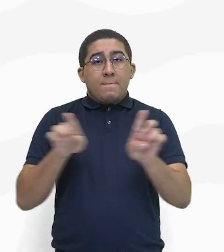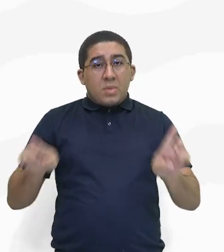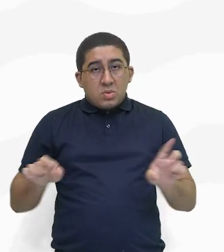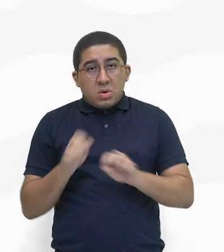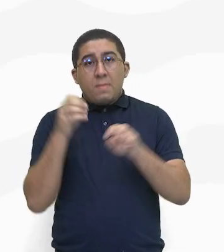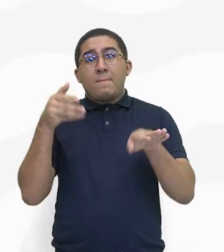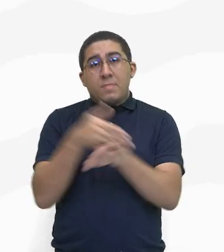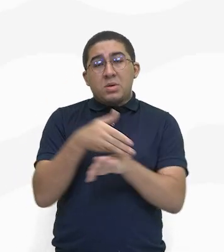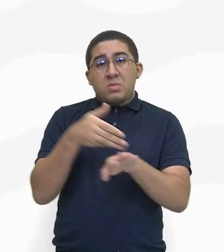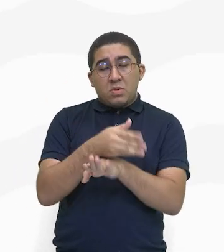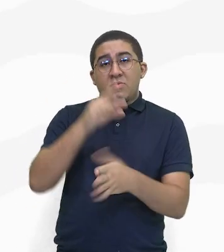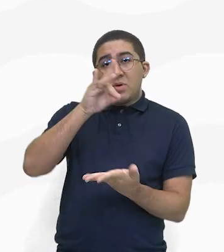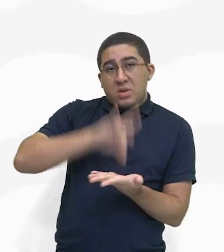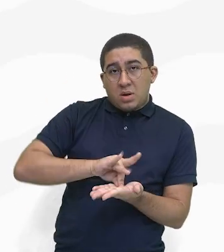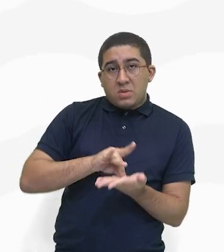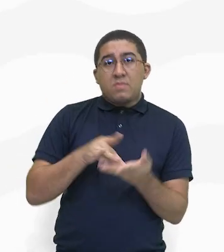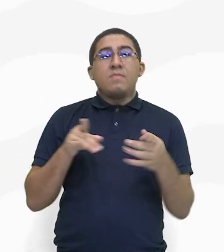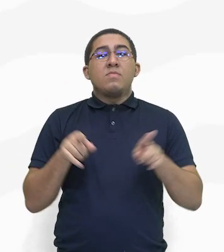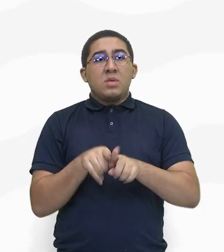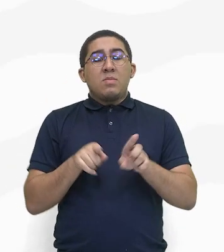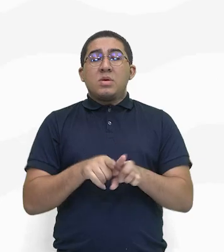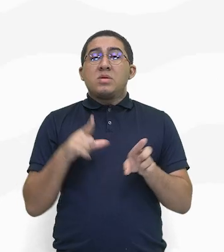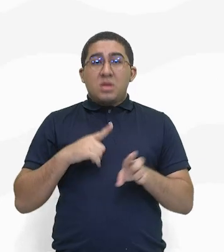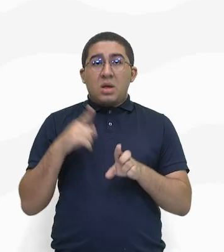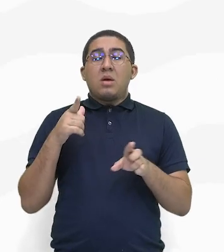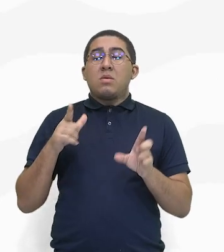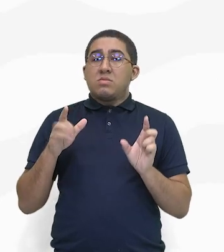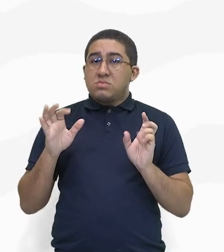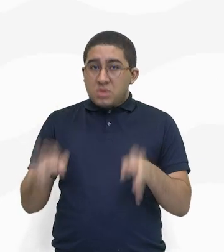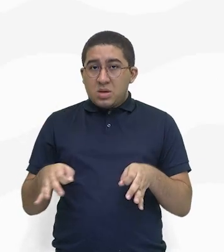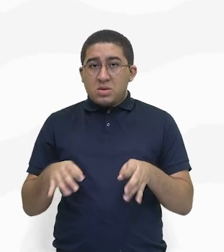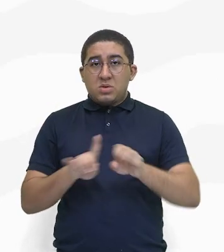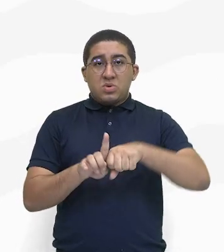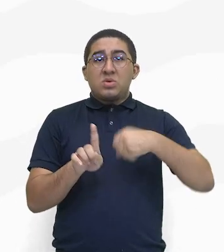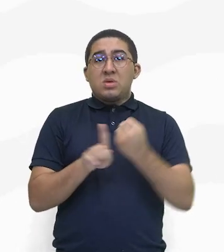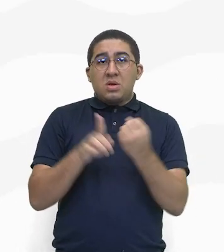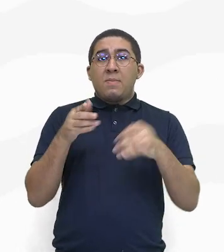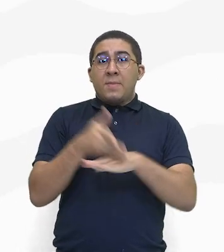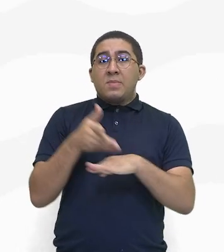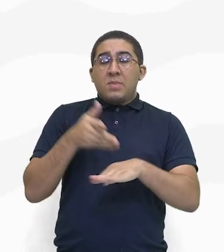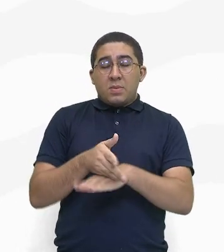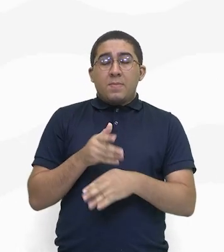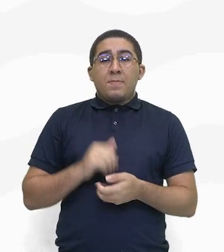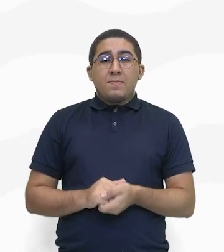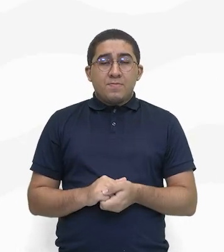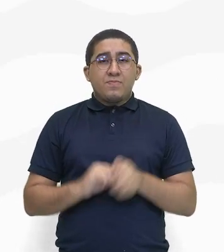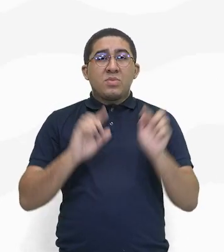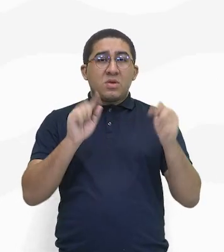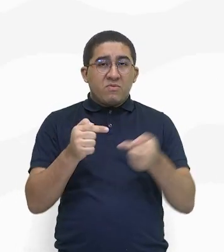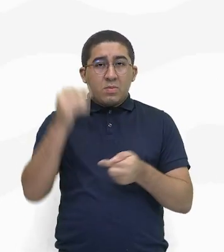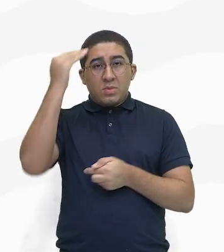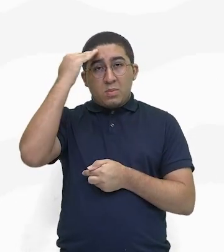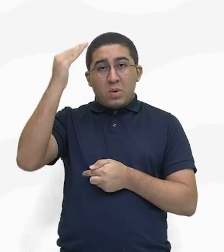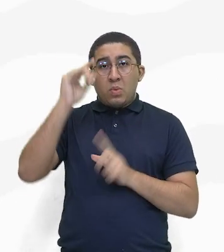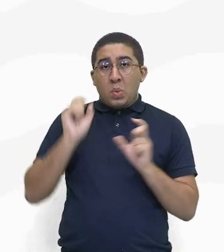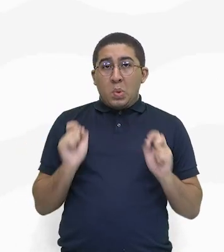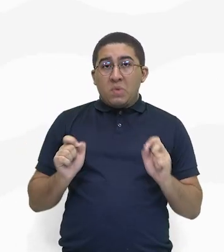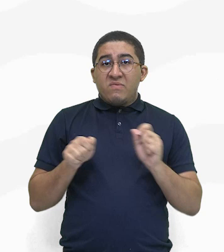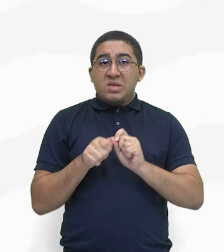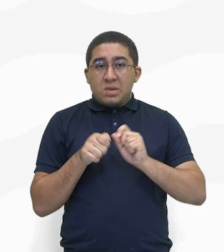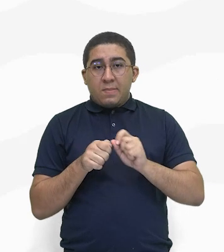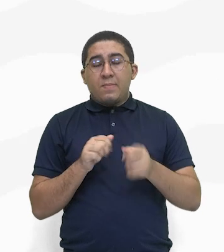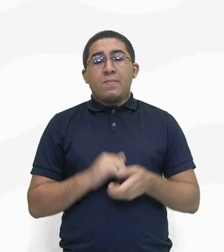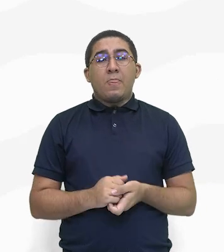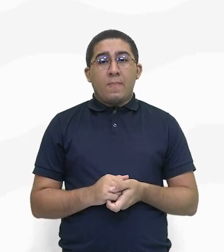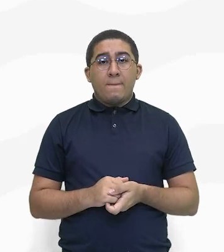ali presentes, fazendo ali a sua participação na sociedade. Então, um dos grandes desafios é esse. O que fazer? É